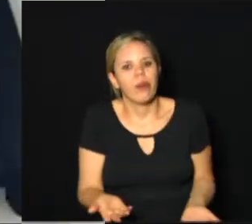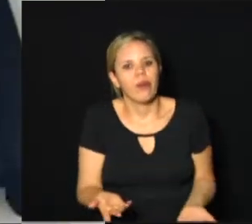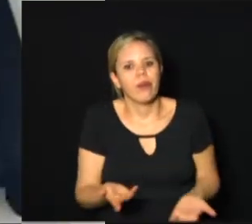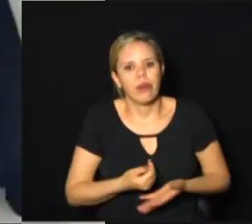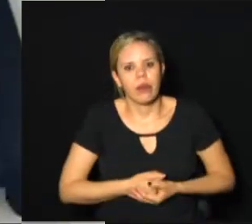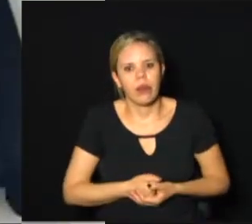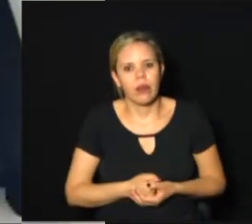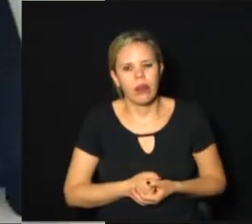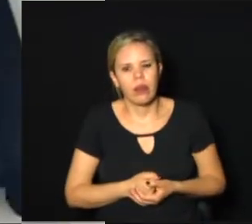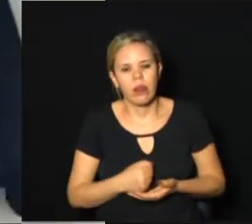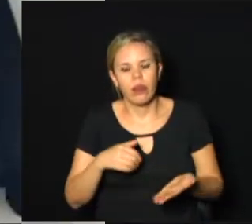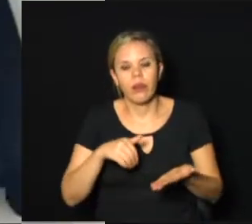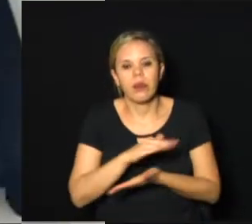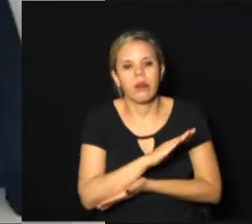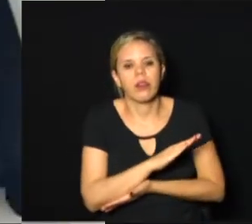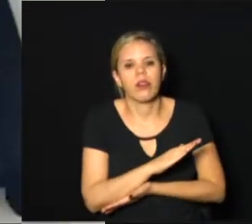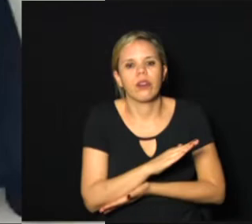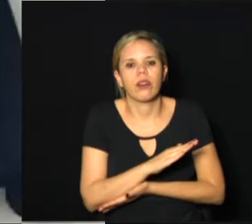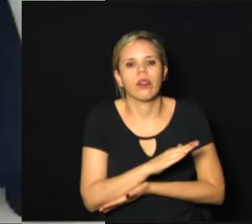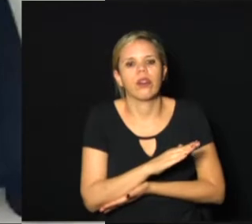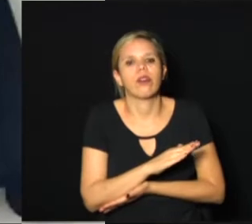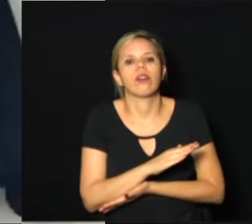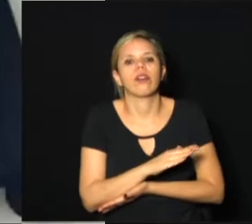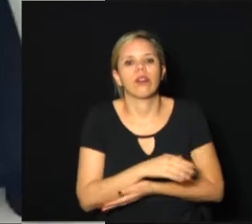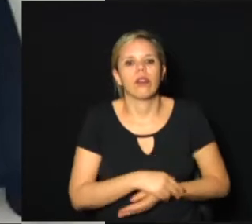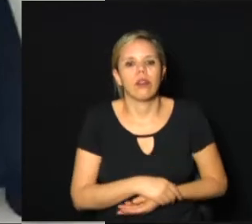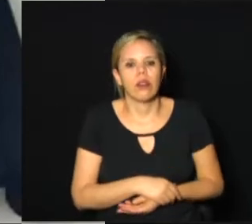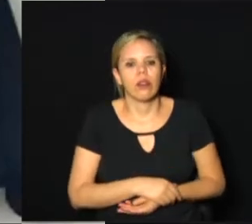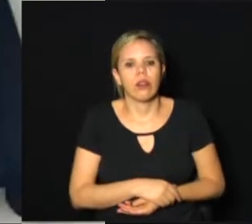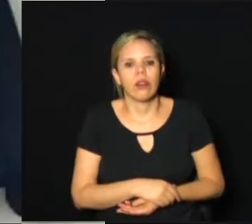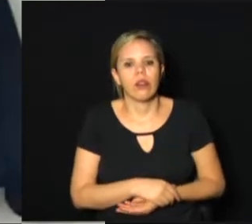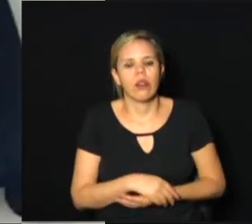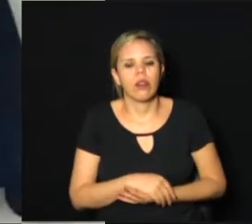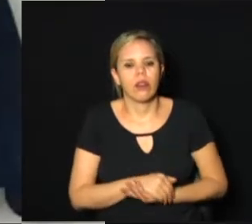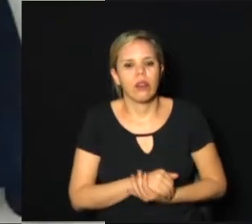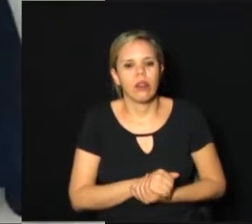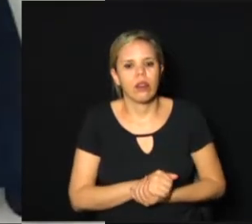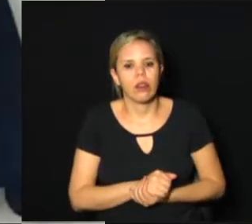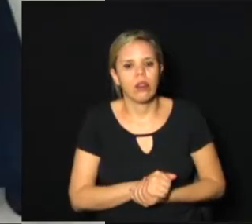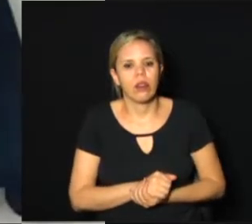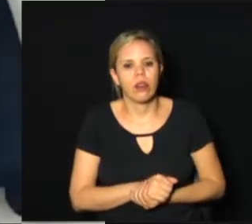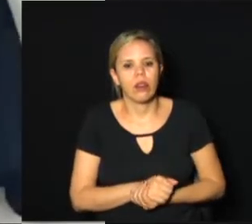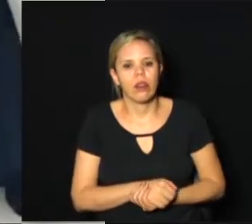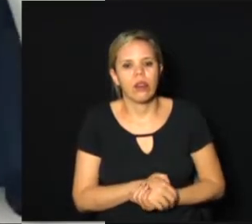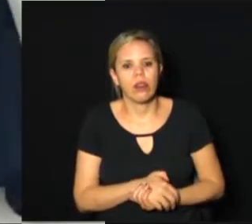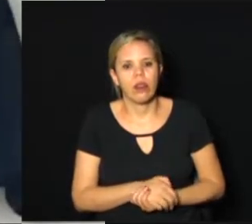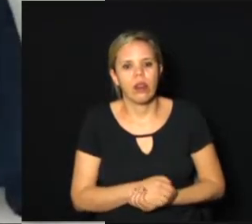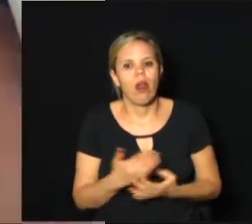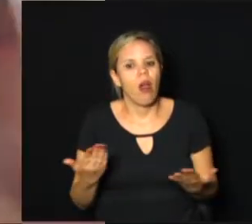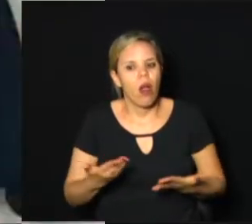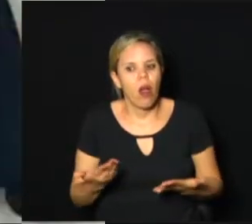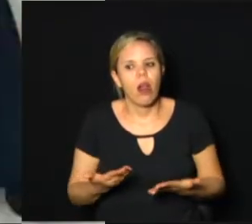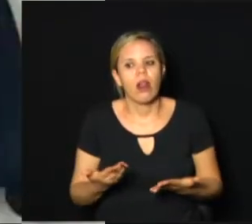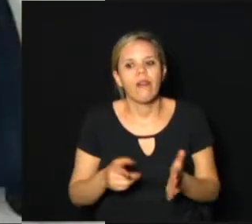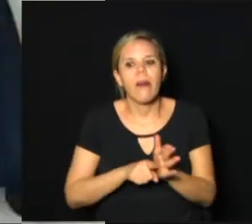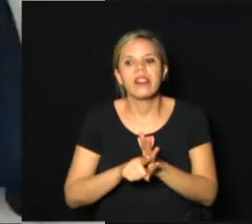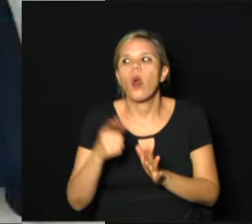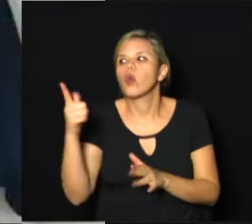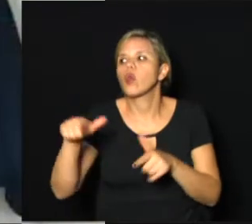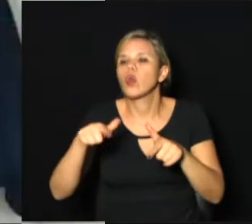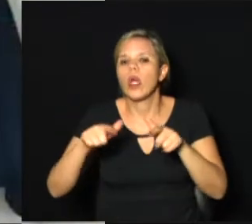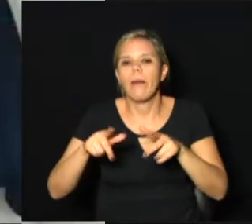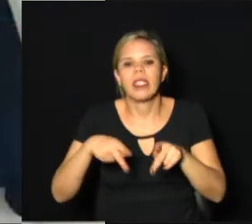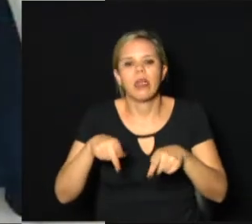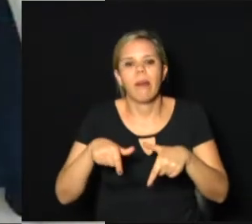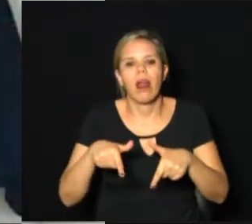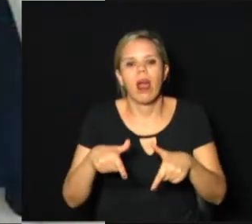perdida. Eles foram demitidos no meio dessa crise, né? Agora, eles vão buscar outros lugares para trabalhar. Na hora,